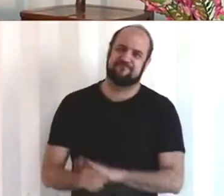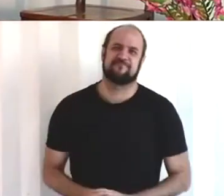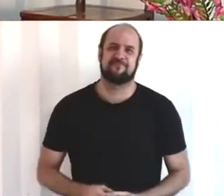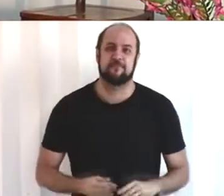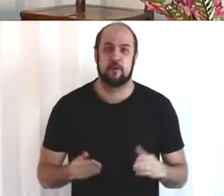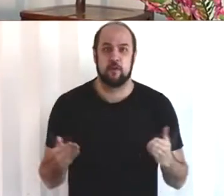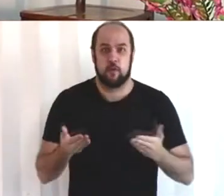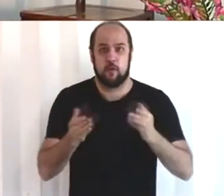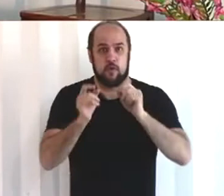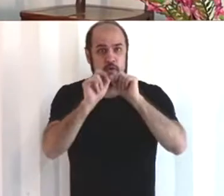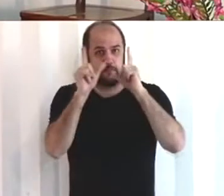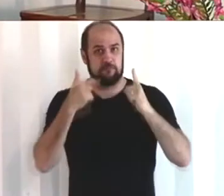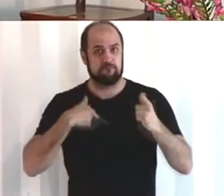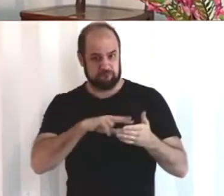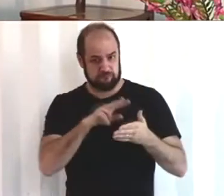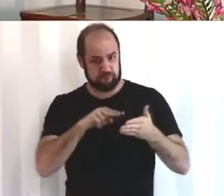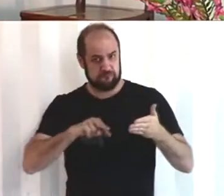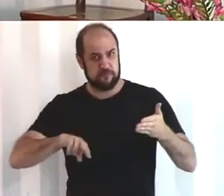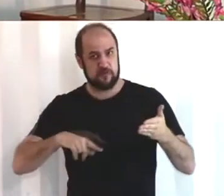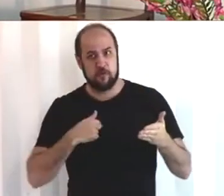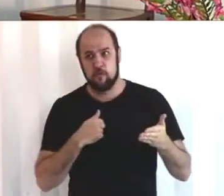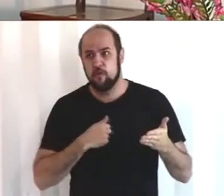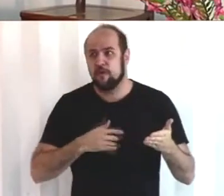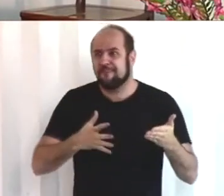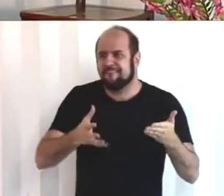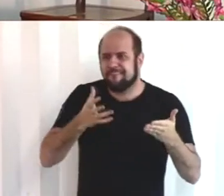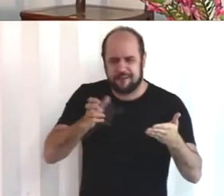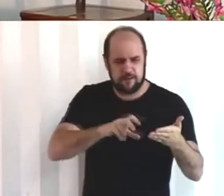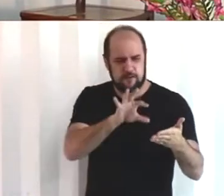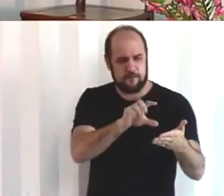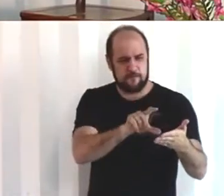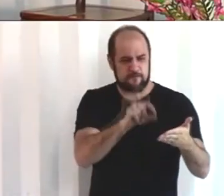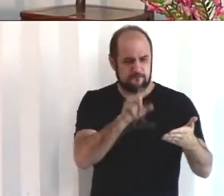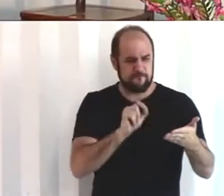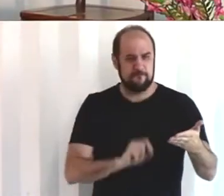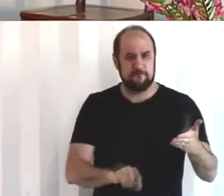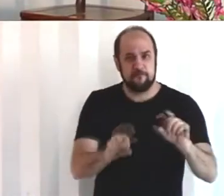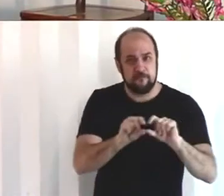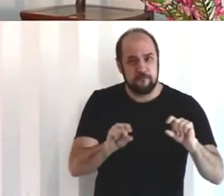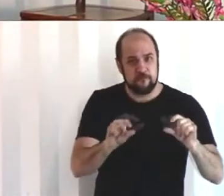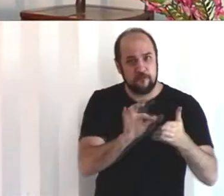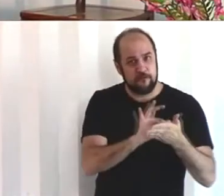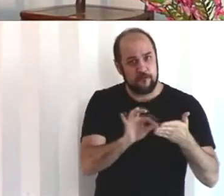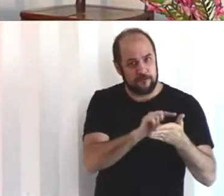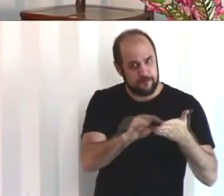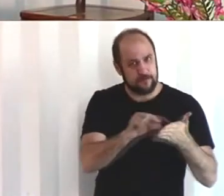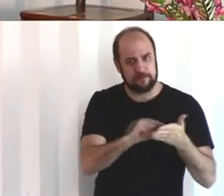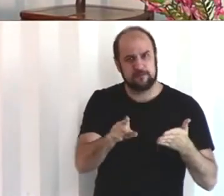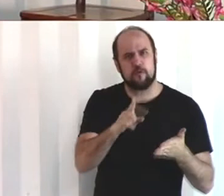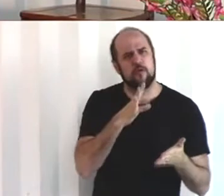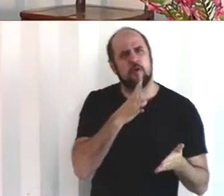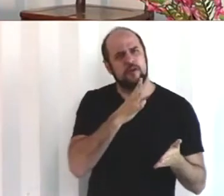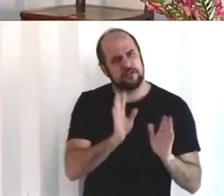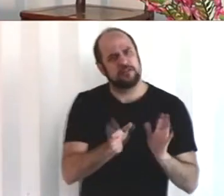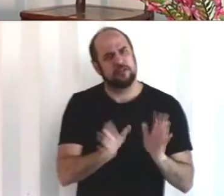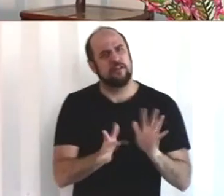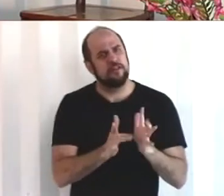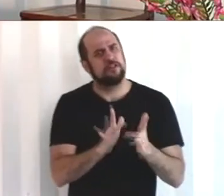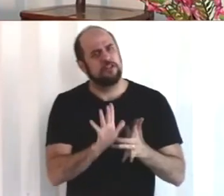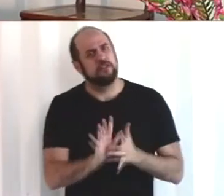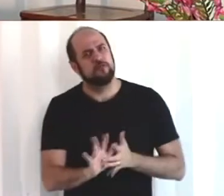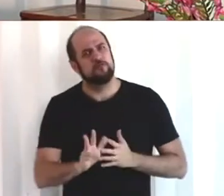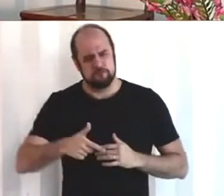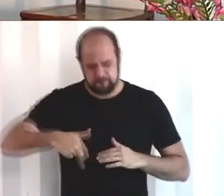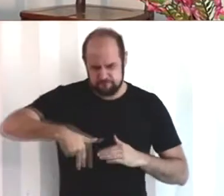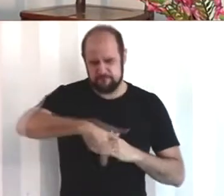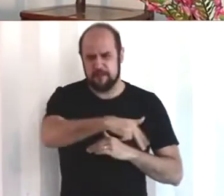esse texto que nós lemos, porque eu quero tirar daqui 2 versículos. Você conhece essa história, quando Jesus está